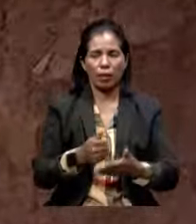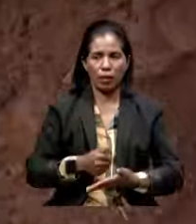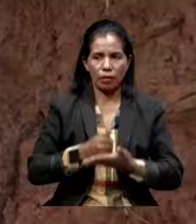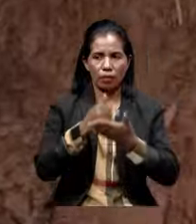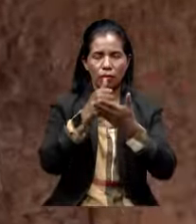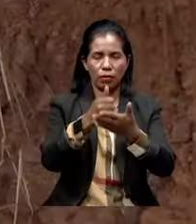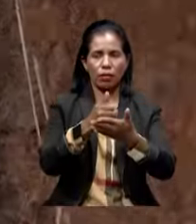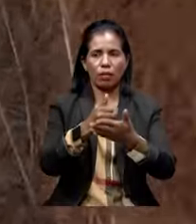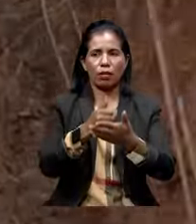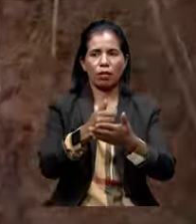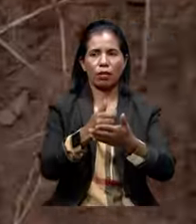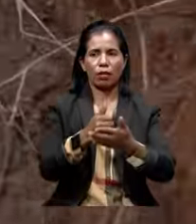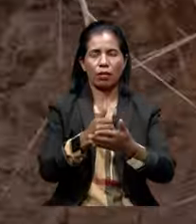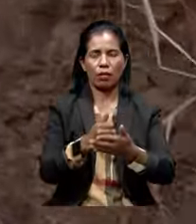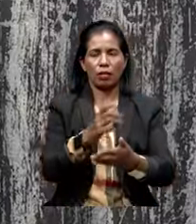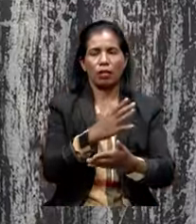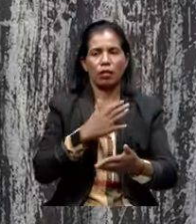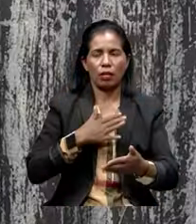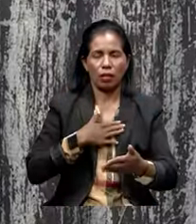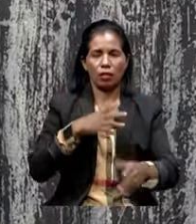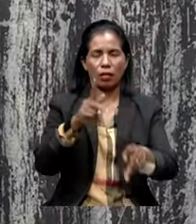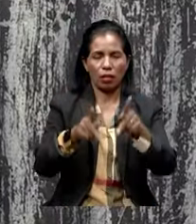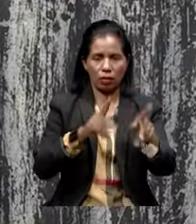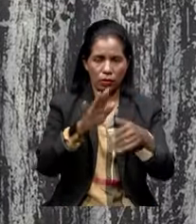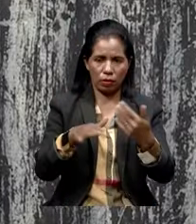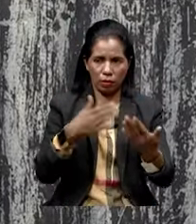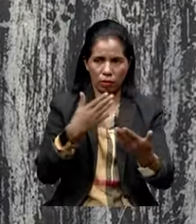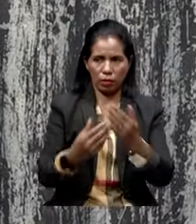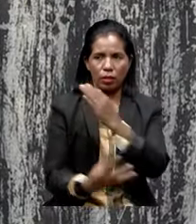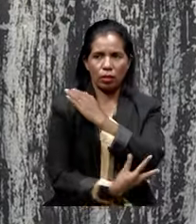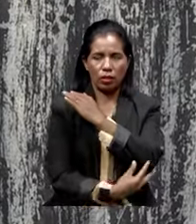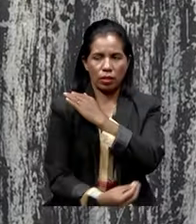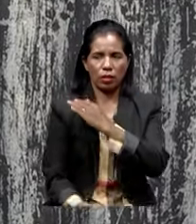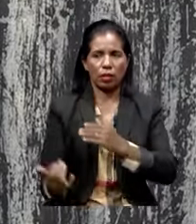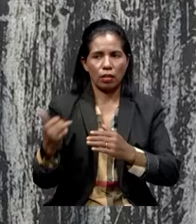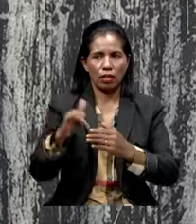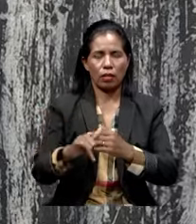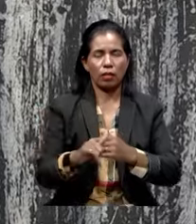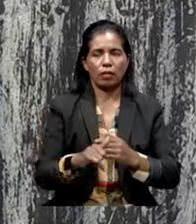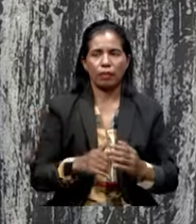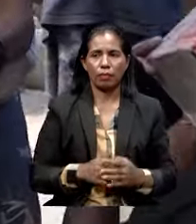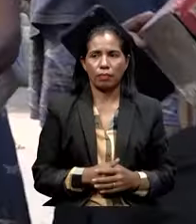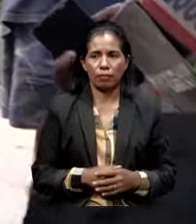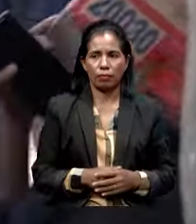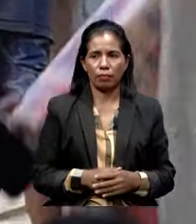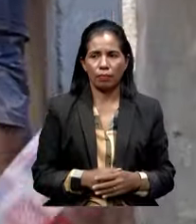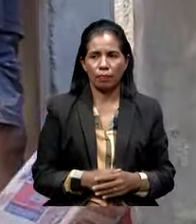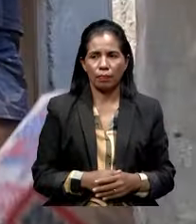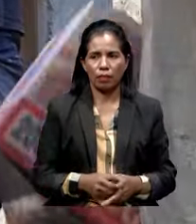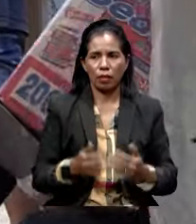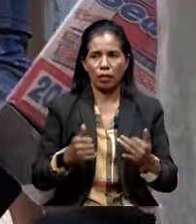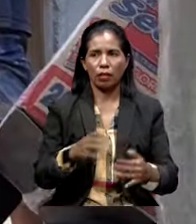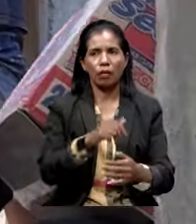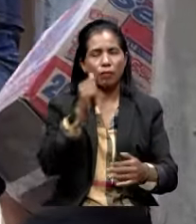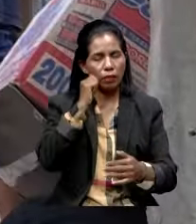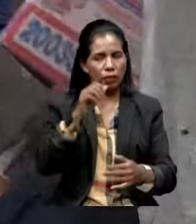tiranetik pa onya onne po nebe kiak wan bit like wan sene hindi oras ni nadang inang faluk